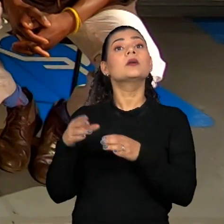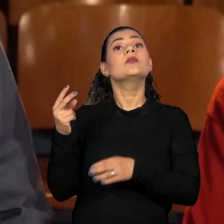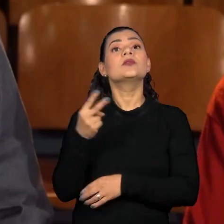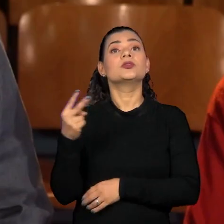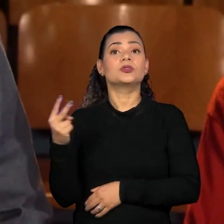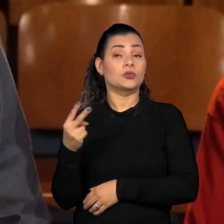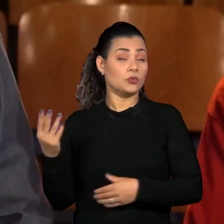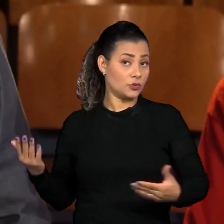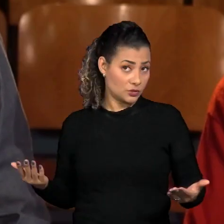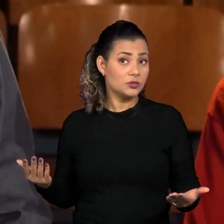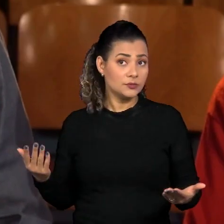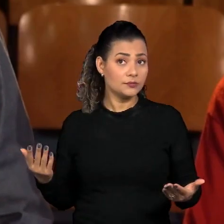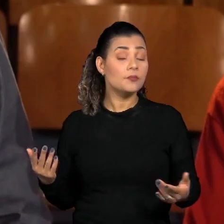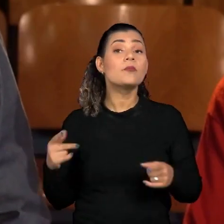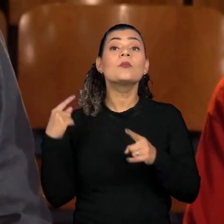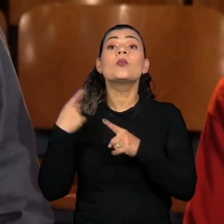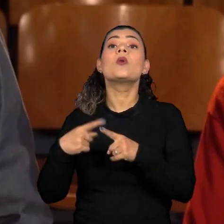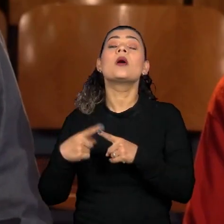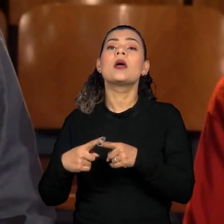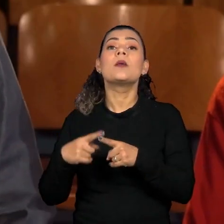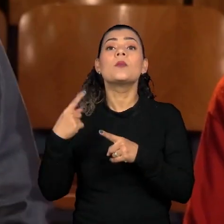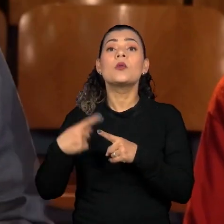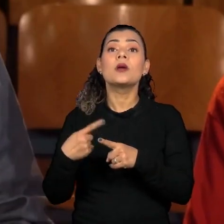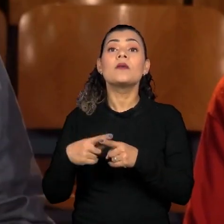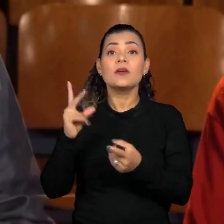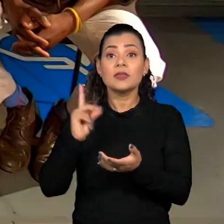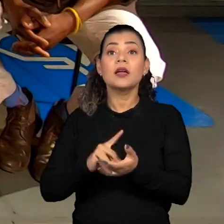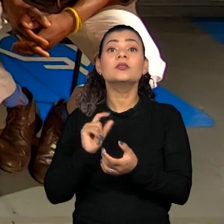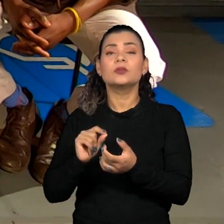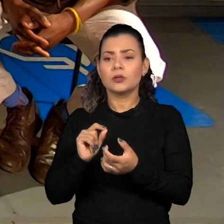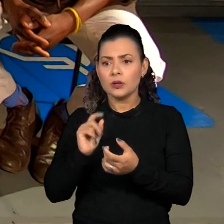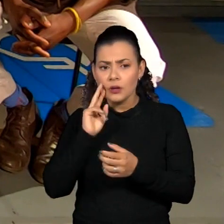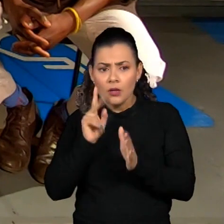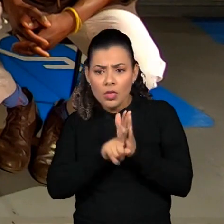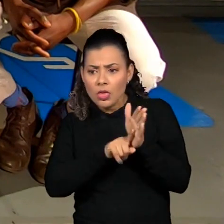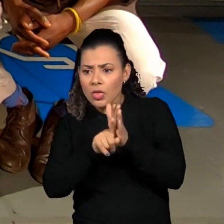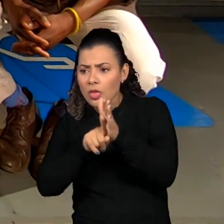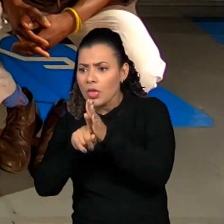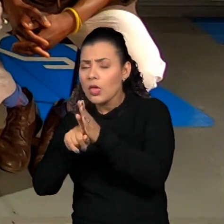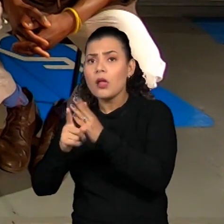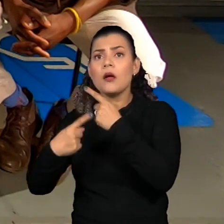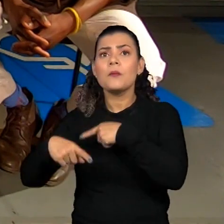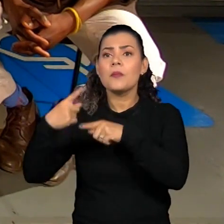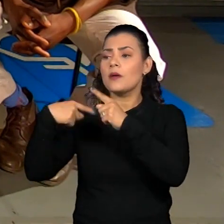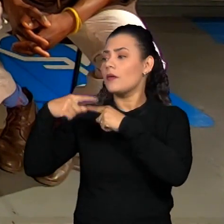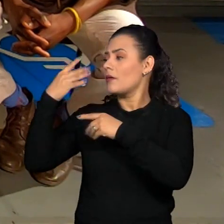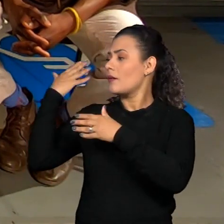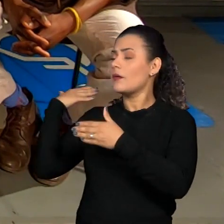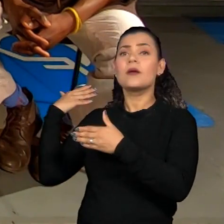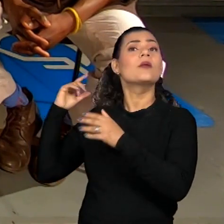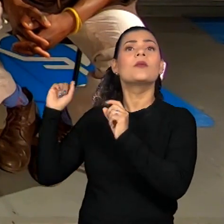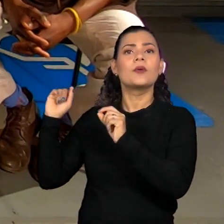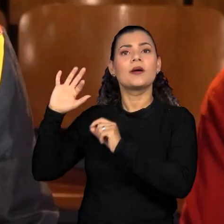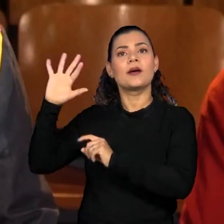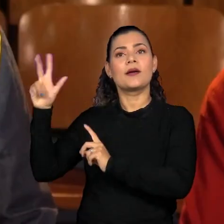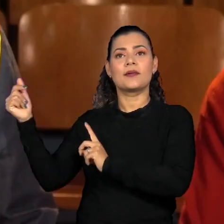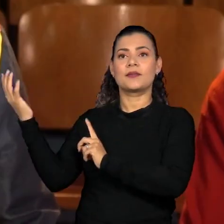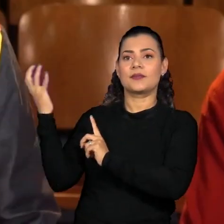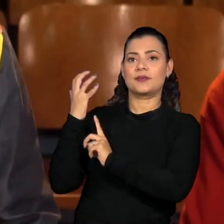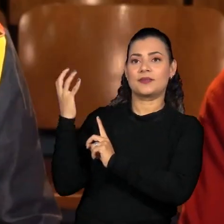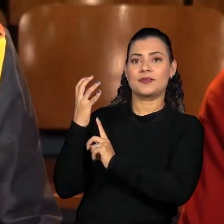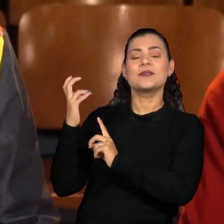de 22. Só foi possível porque também eles foram beber de fontes cosmológicas dessas digitais africanas